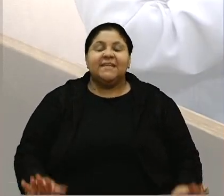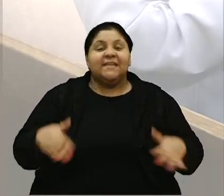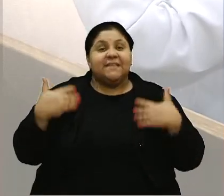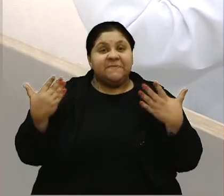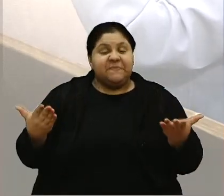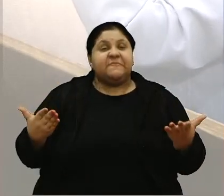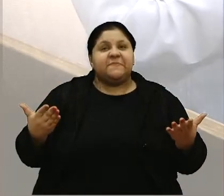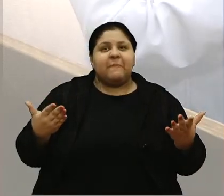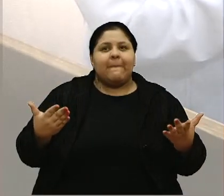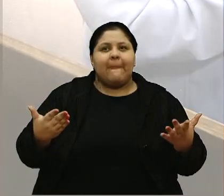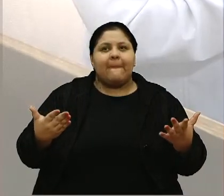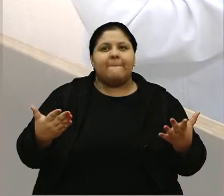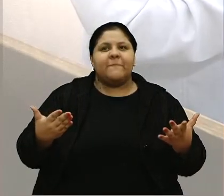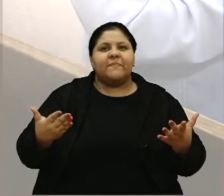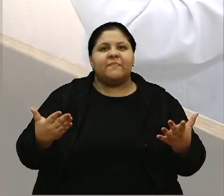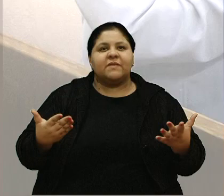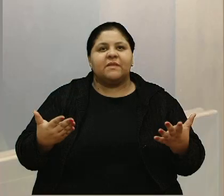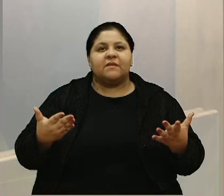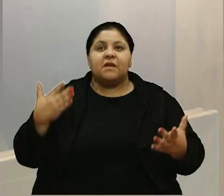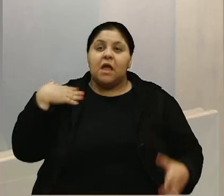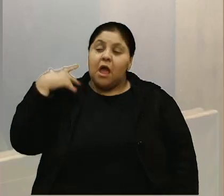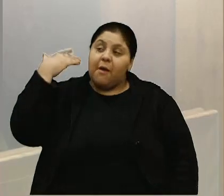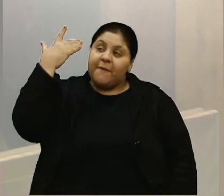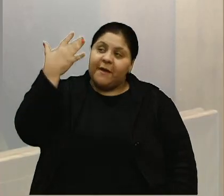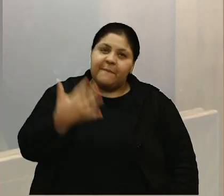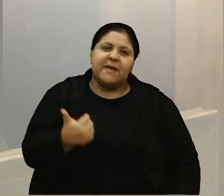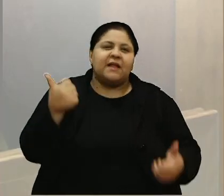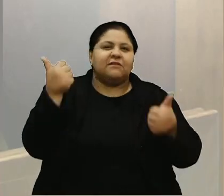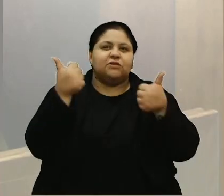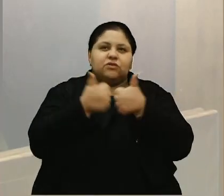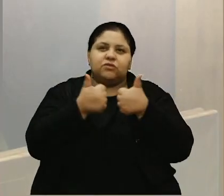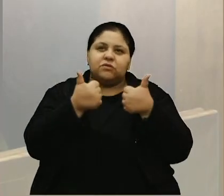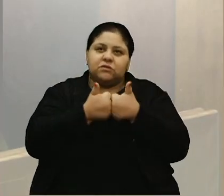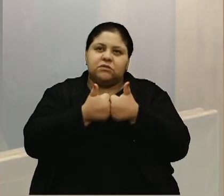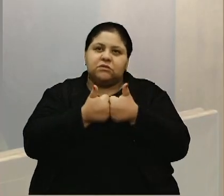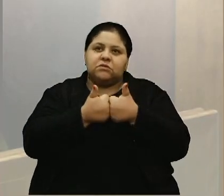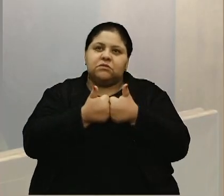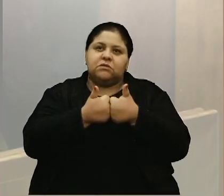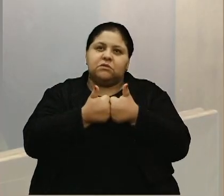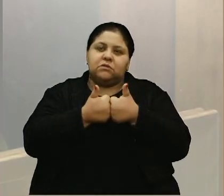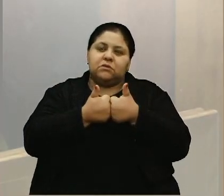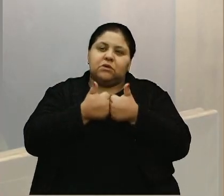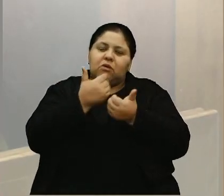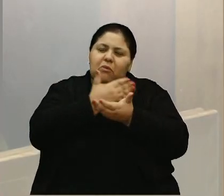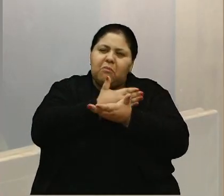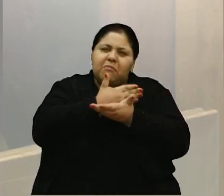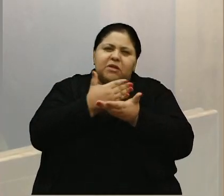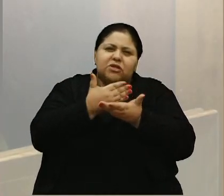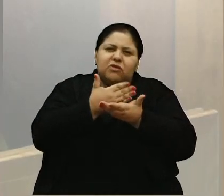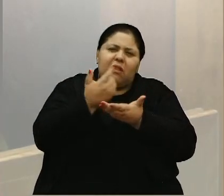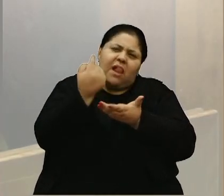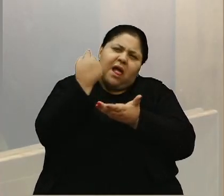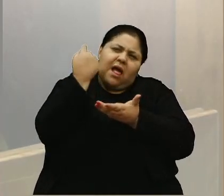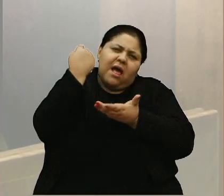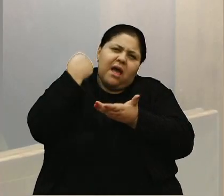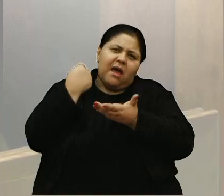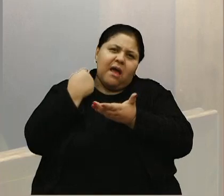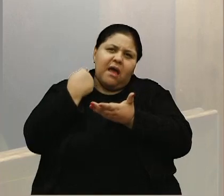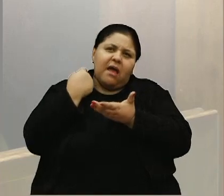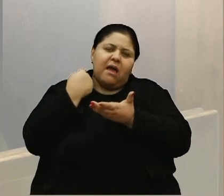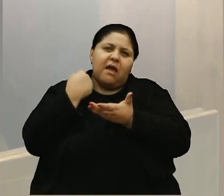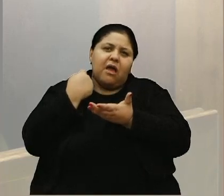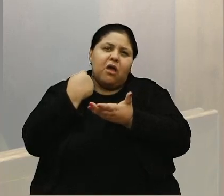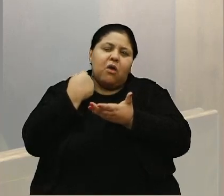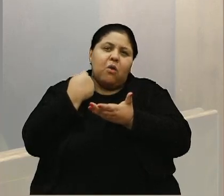Então, a minha caminhada junto com ela, assim, foi bem de comecinho também, né? O Luquinhas, que